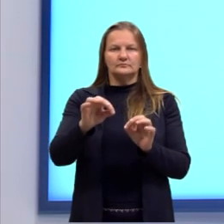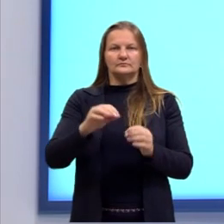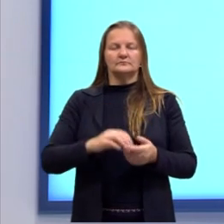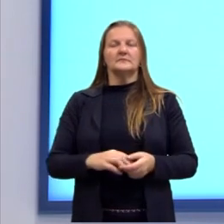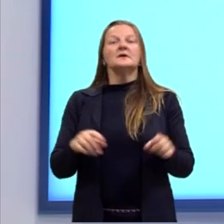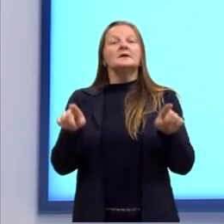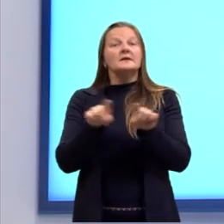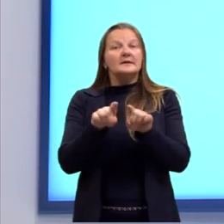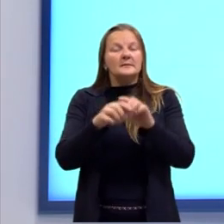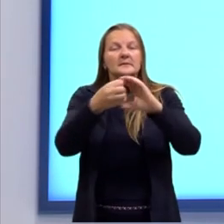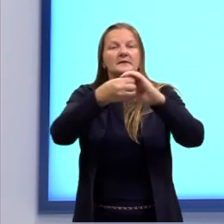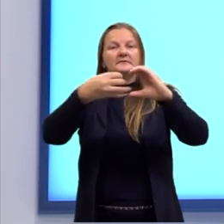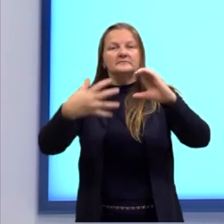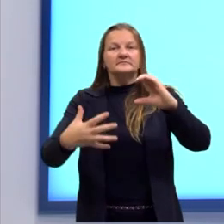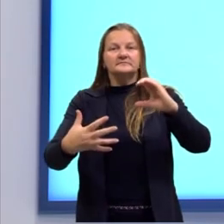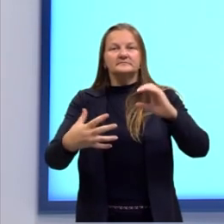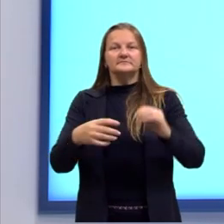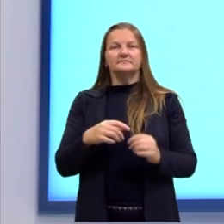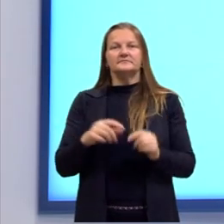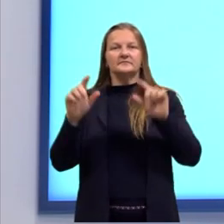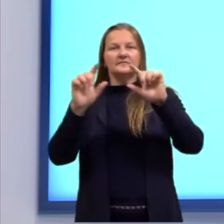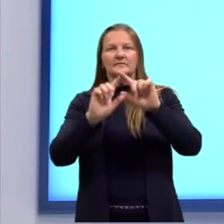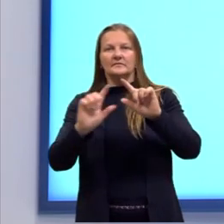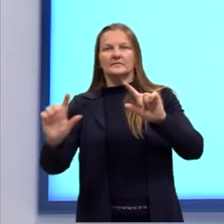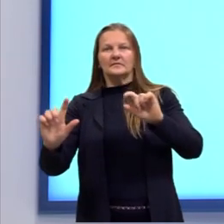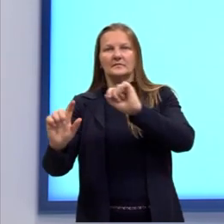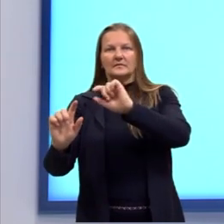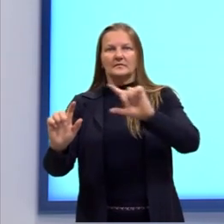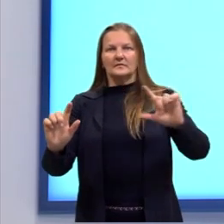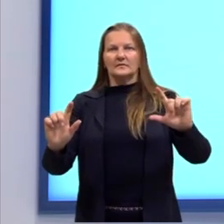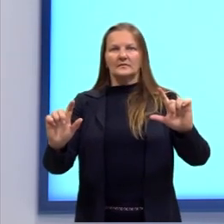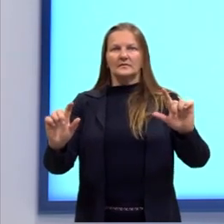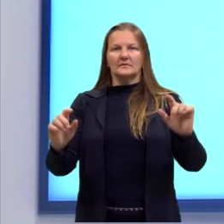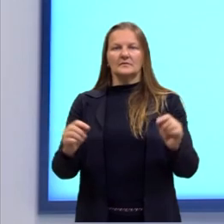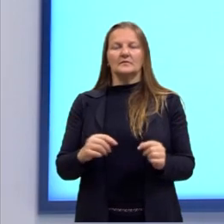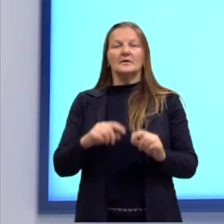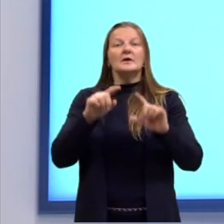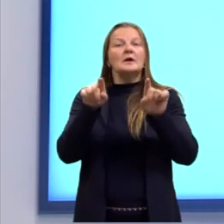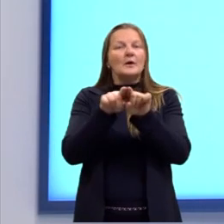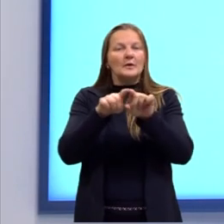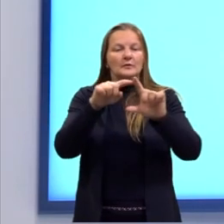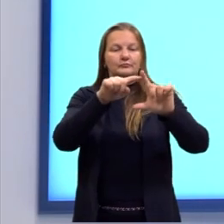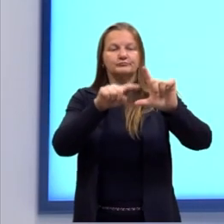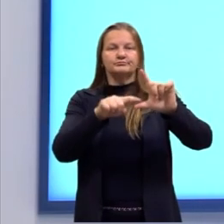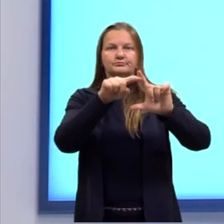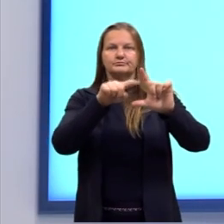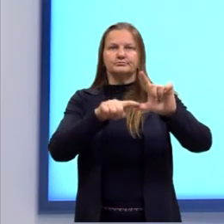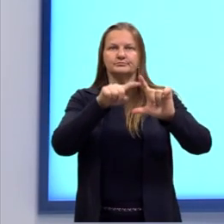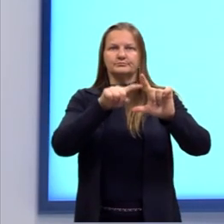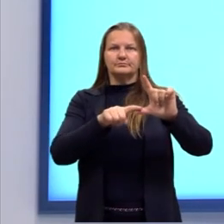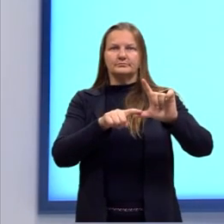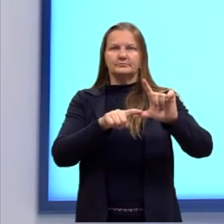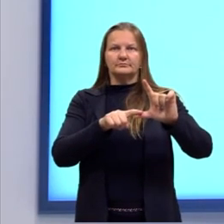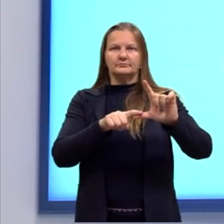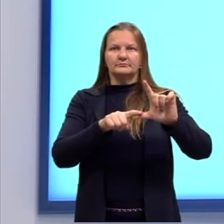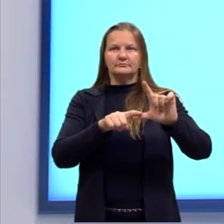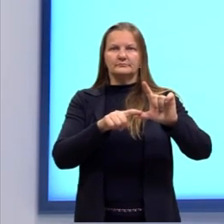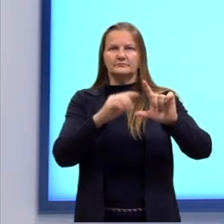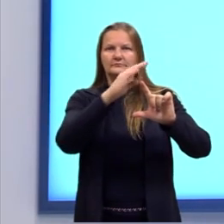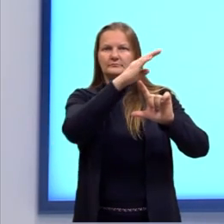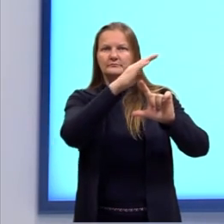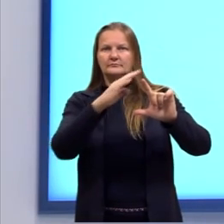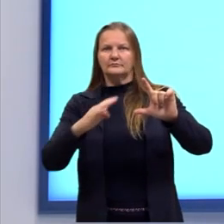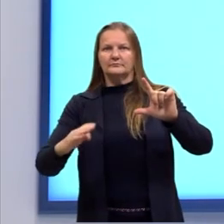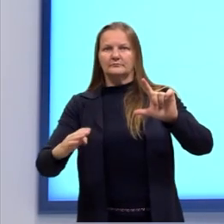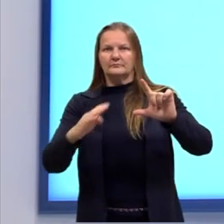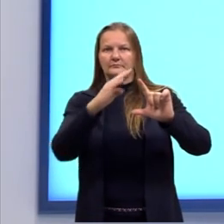forma como nós classificamos os lados nós temos as relações entre os ângulos então ângulos opostos